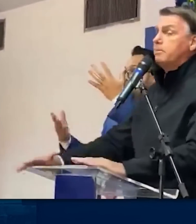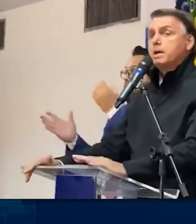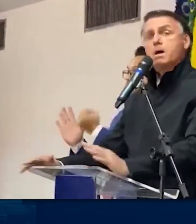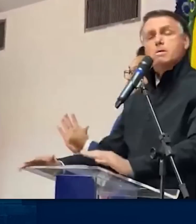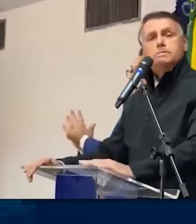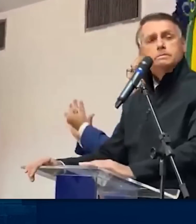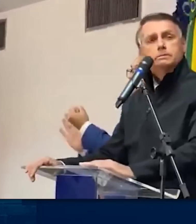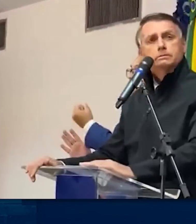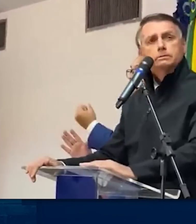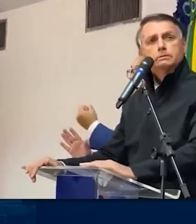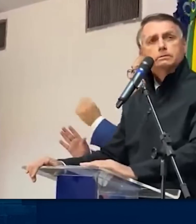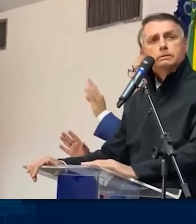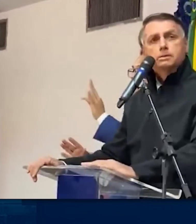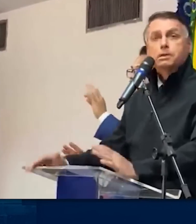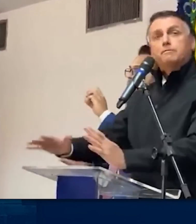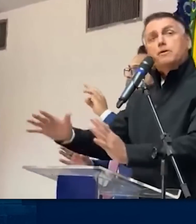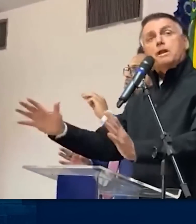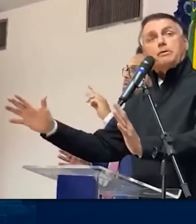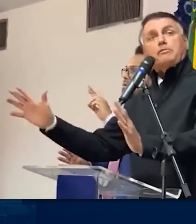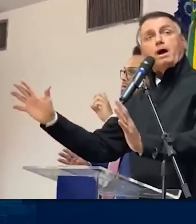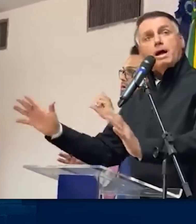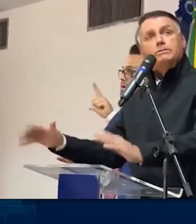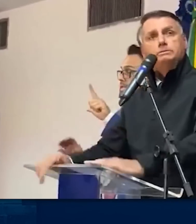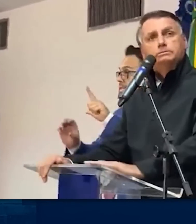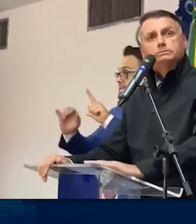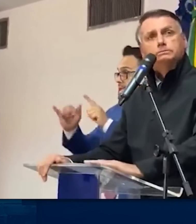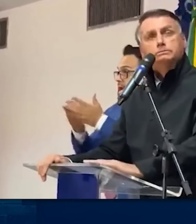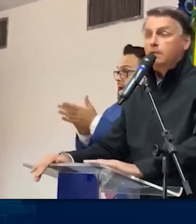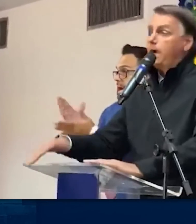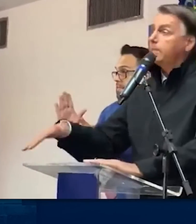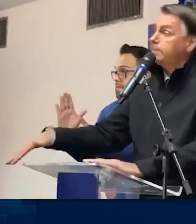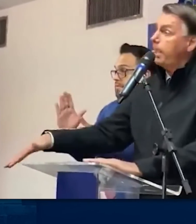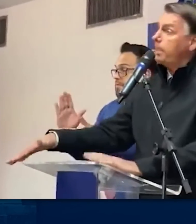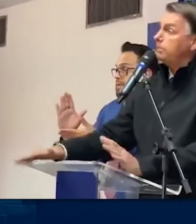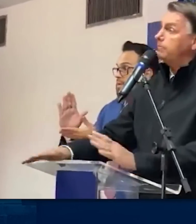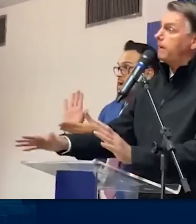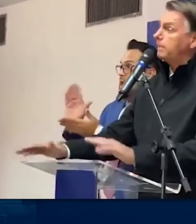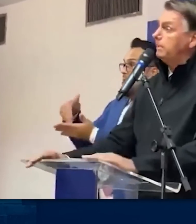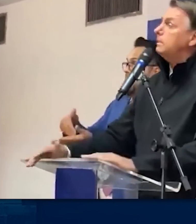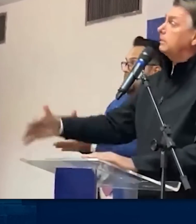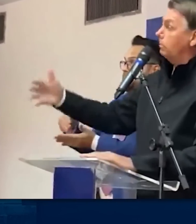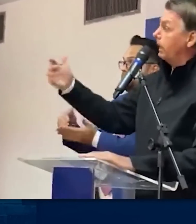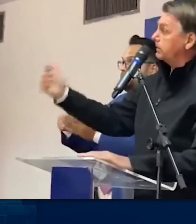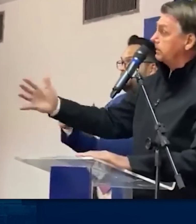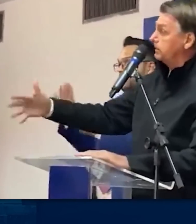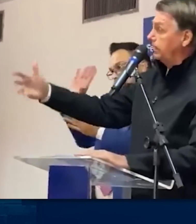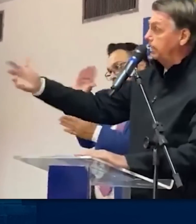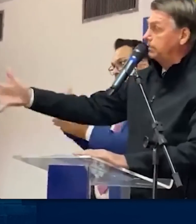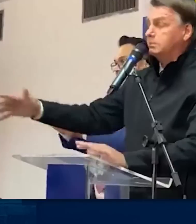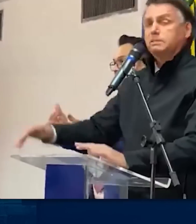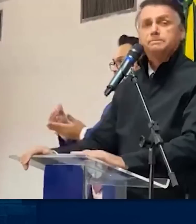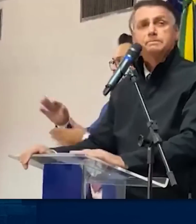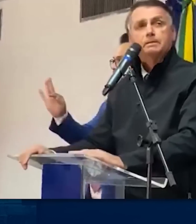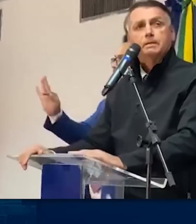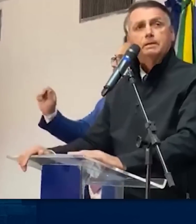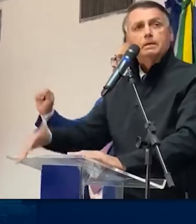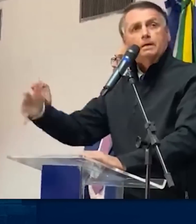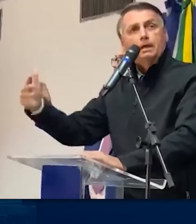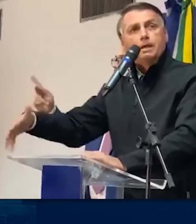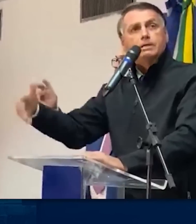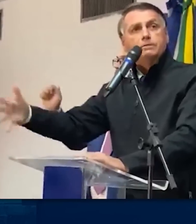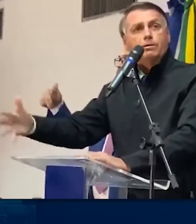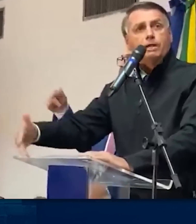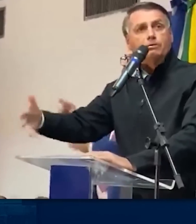Marco temporal se for aprovado a terra de do PAC que é uma decisão elemento